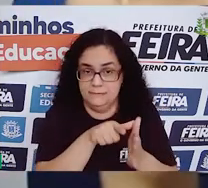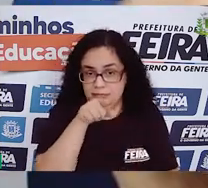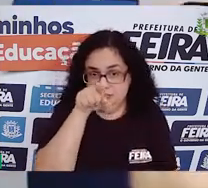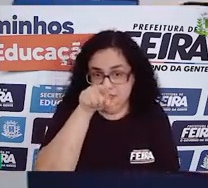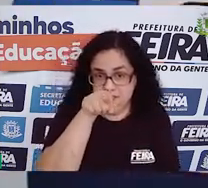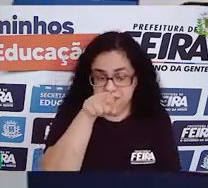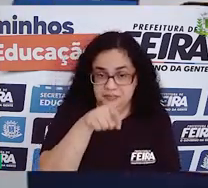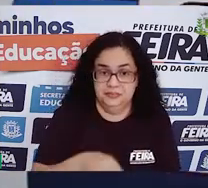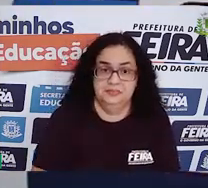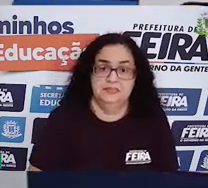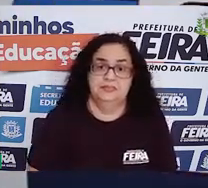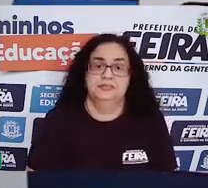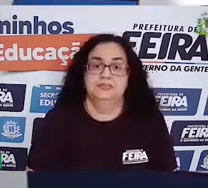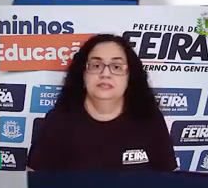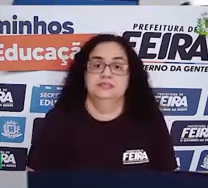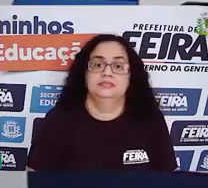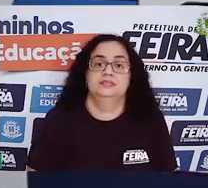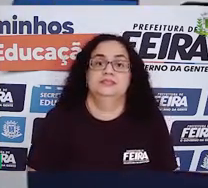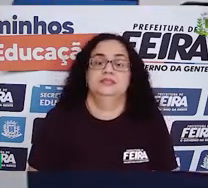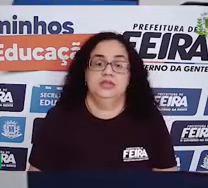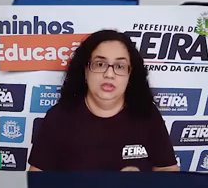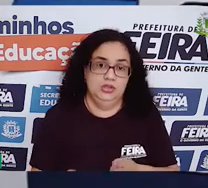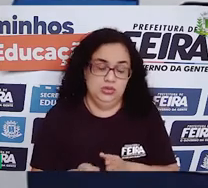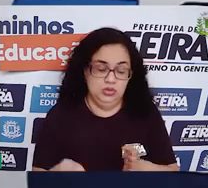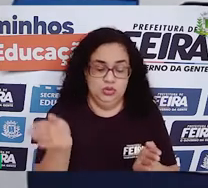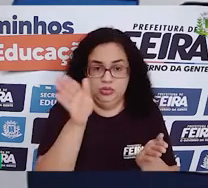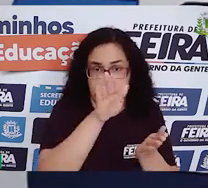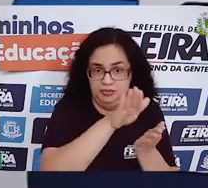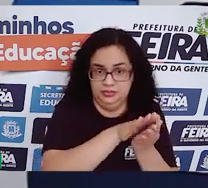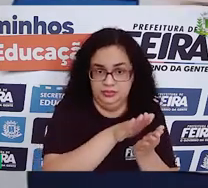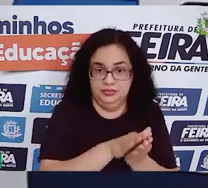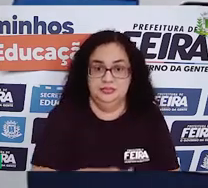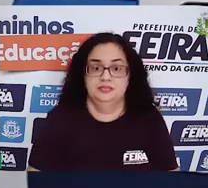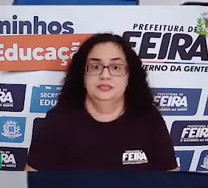papel, a gente dobra.